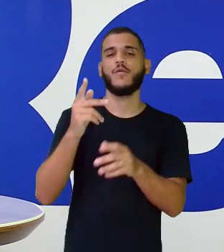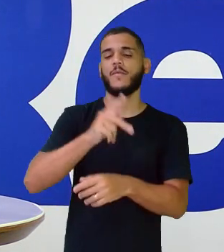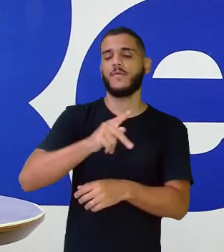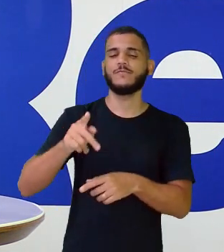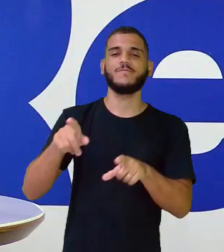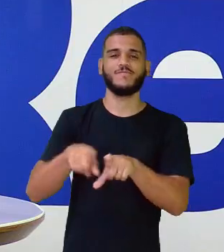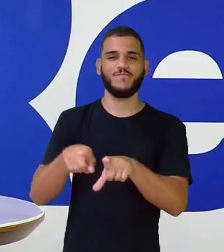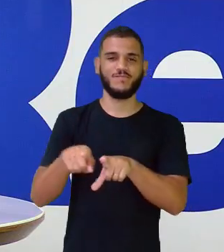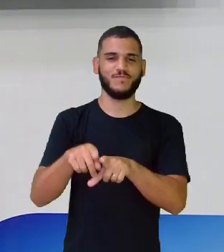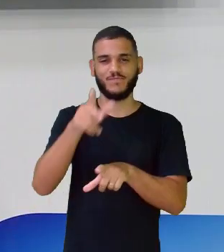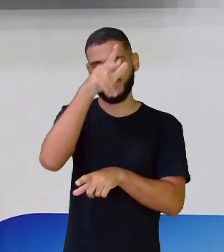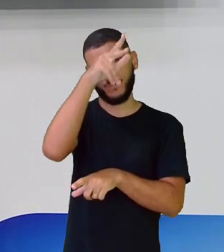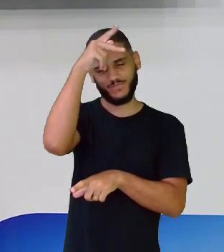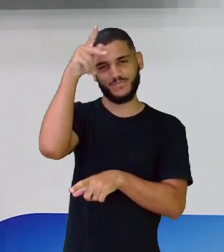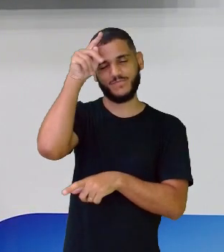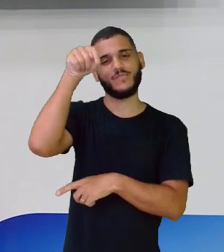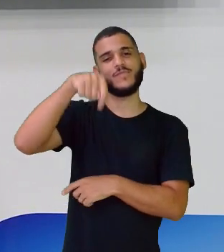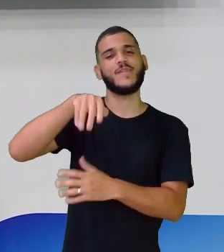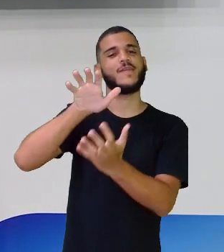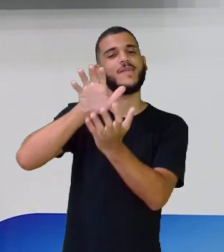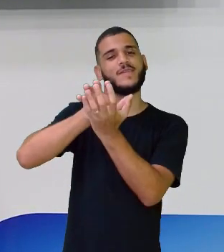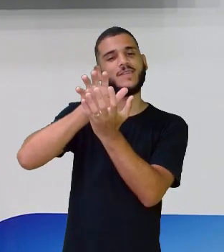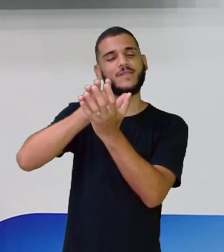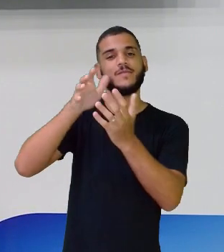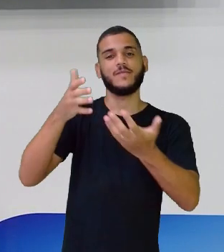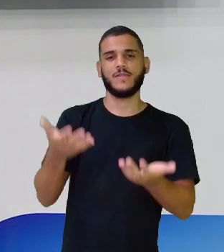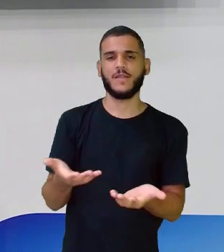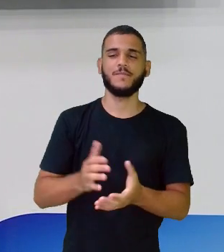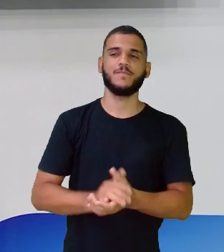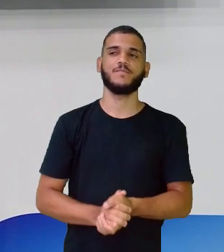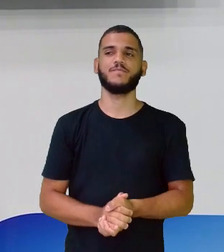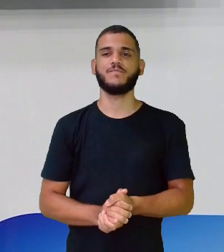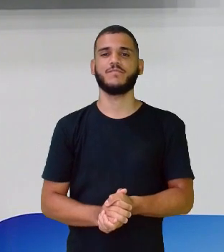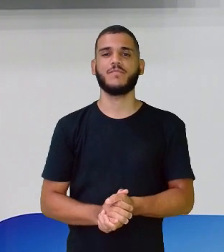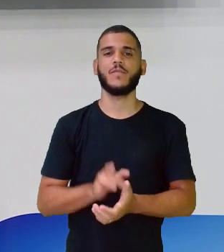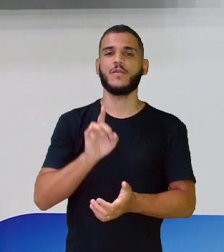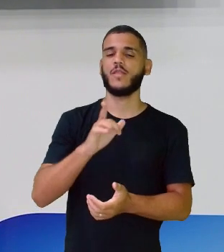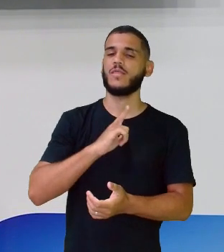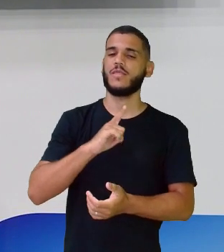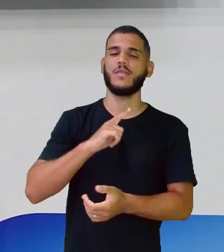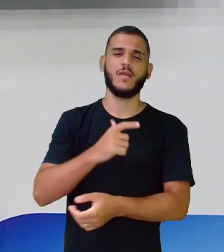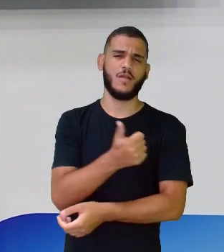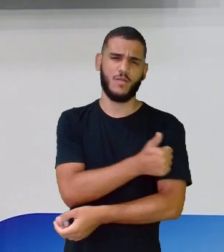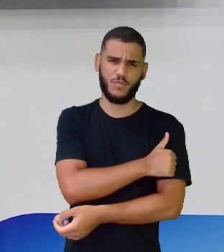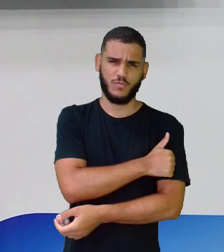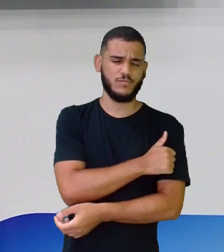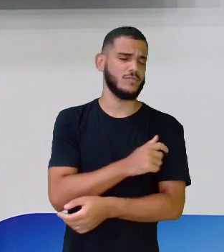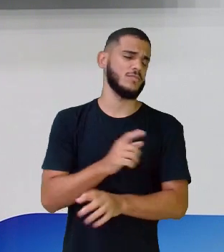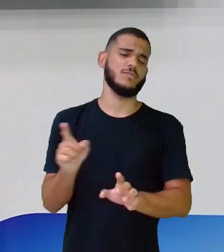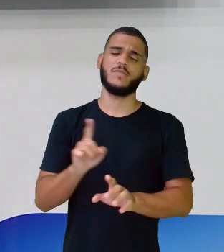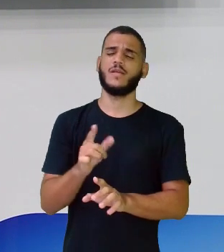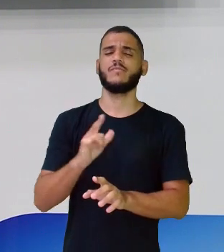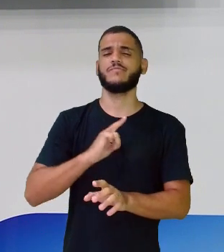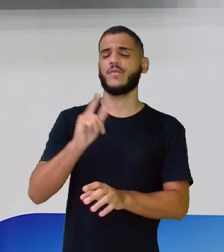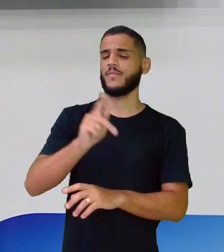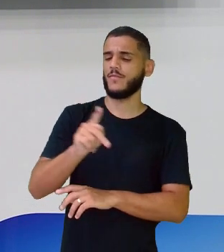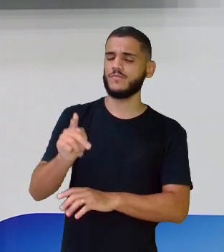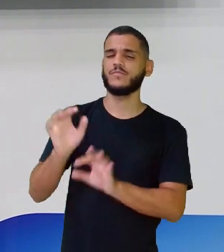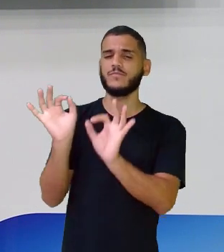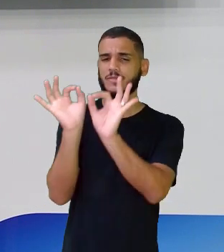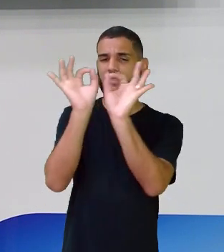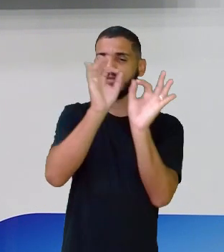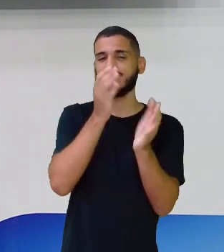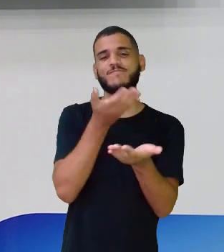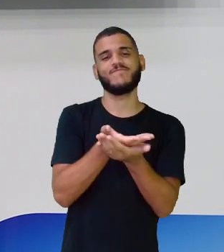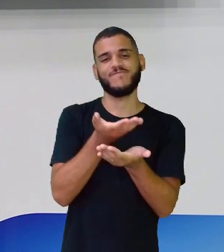nossa rede. Isso mesmo, pois não temos apenas estudantes, mas também professores que acompanham aqui